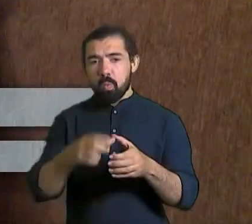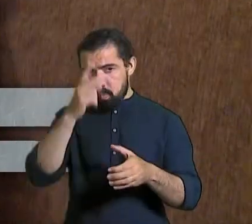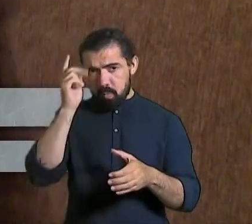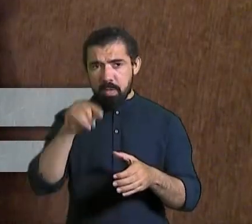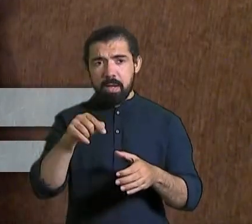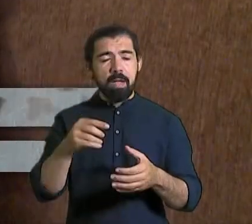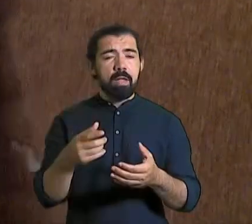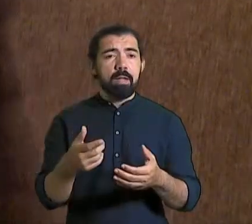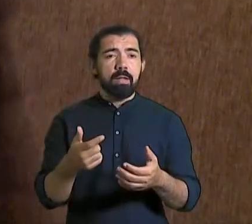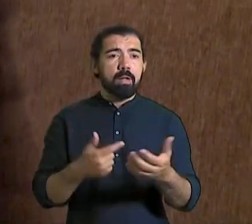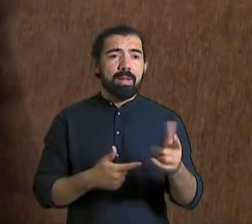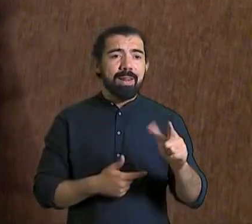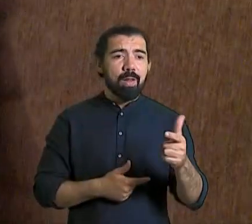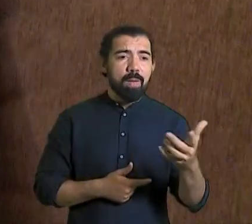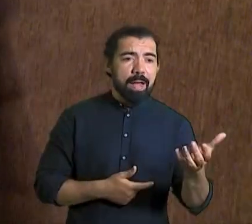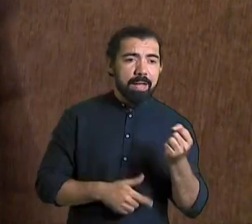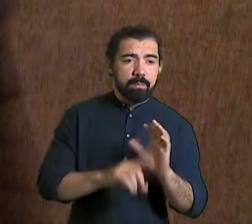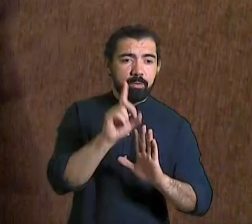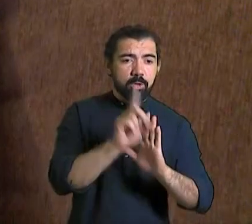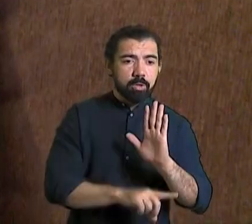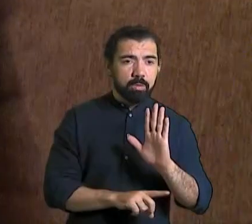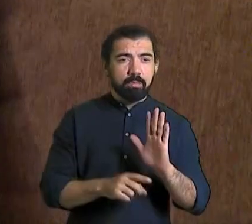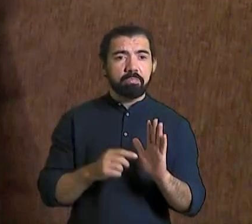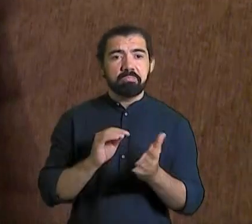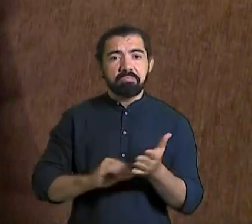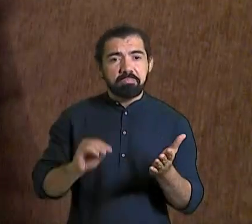limbo, que nem é